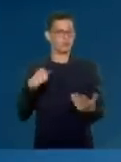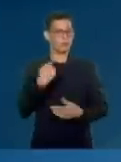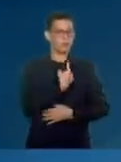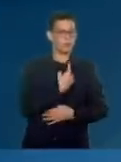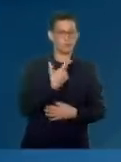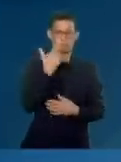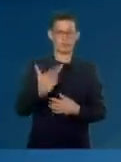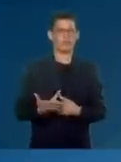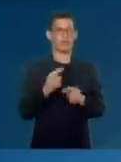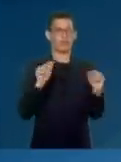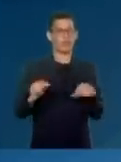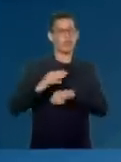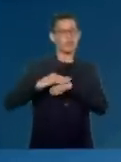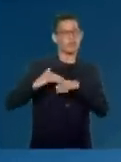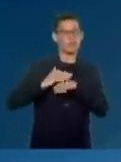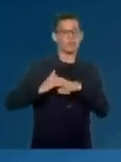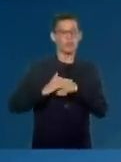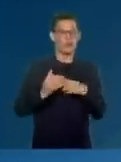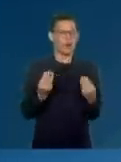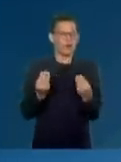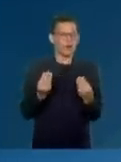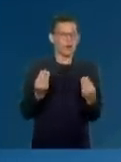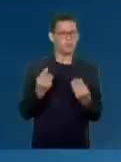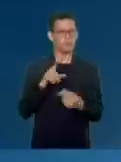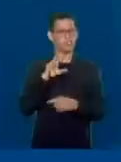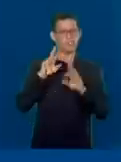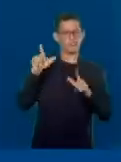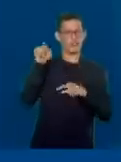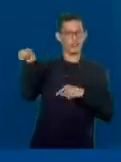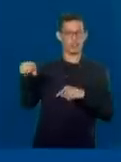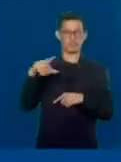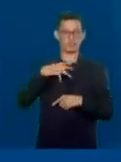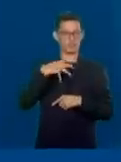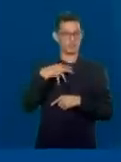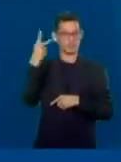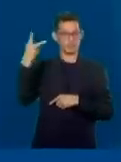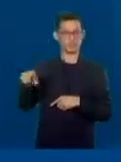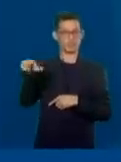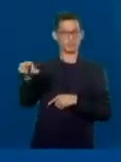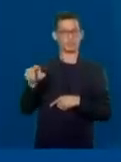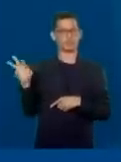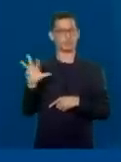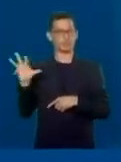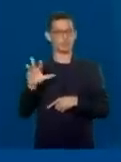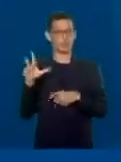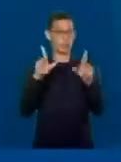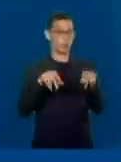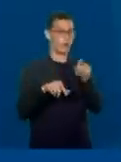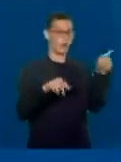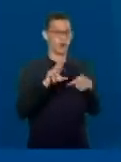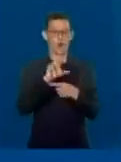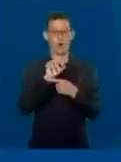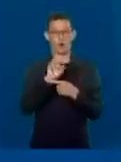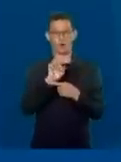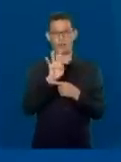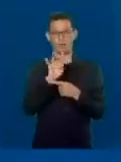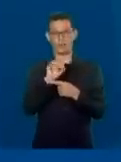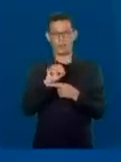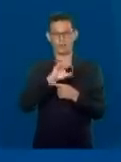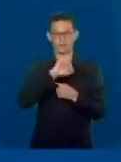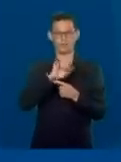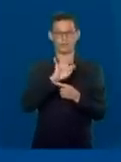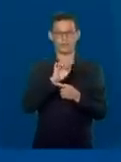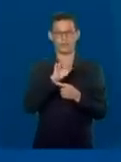para ninguém, diferentemente do Lula, que quando Roberto Jefferson delatou o Mensalão,